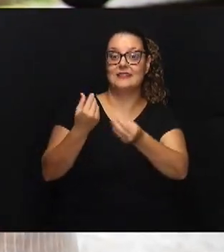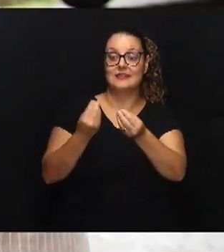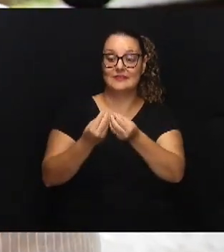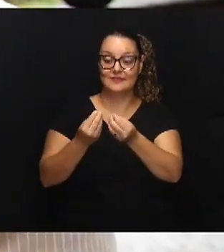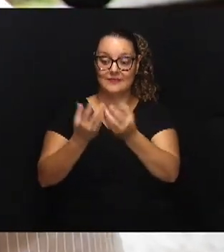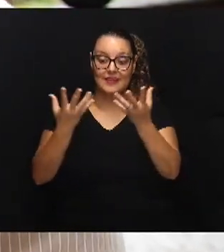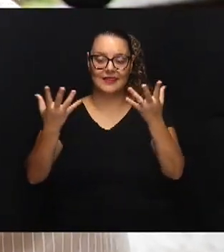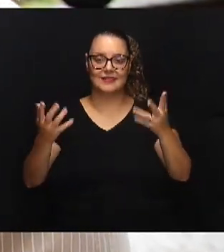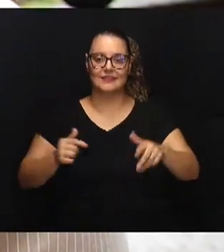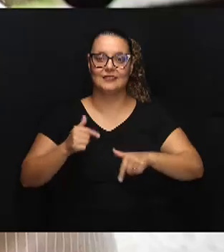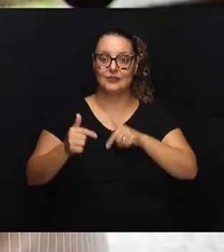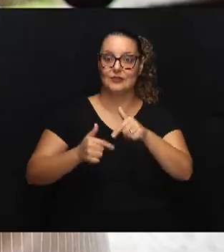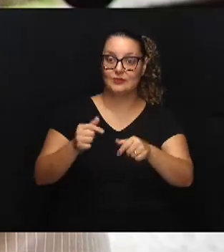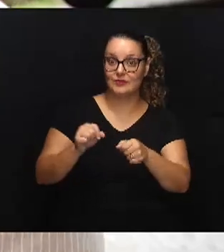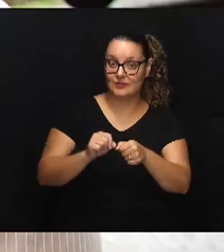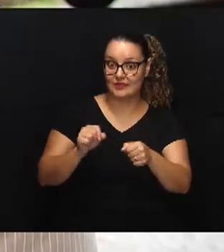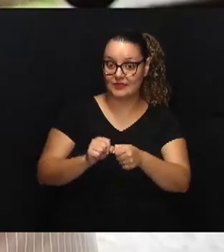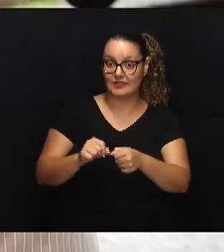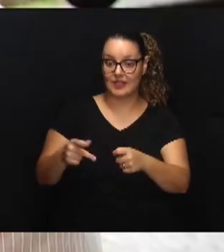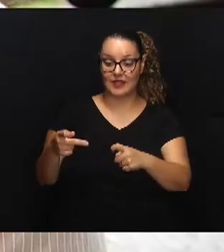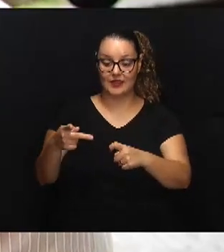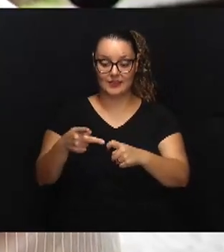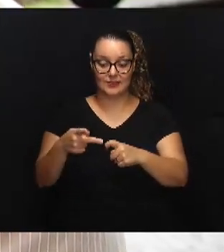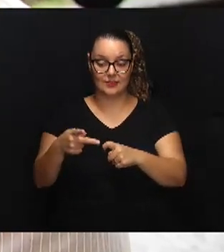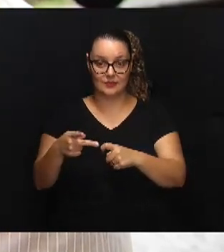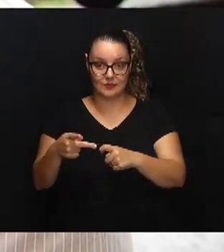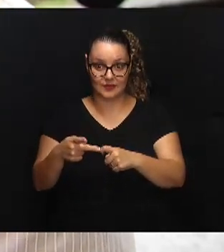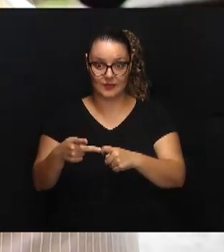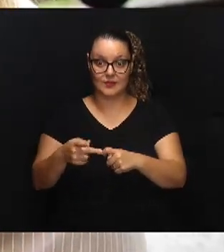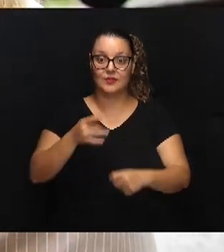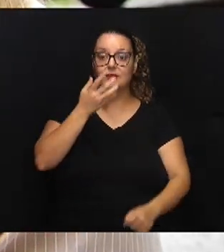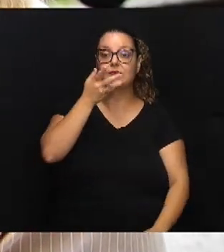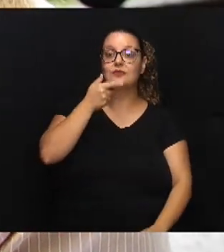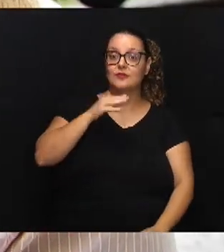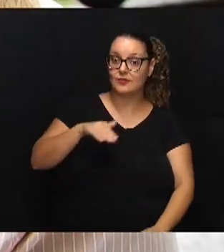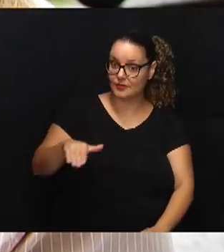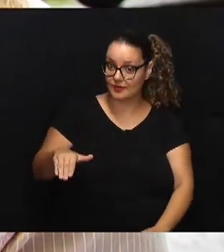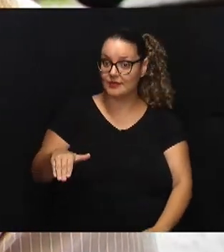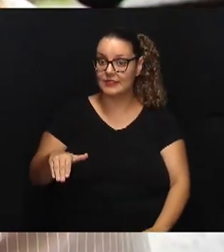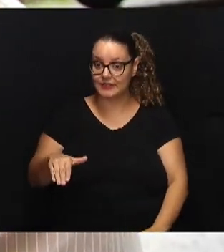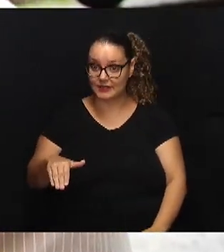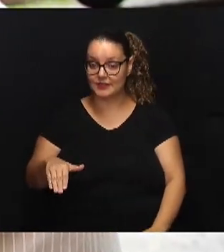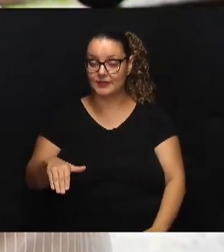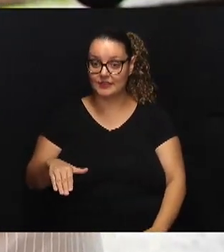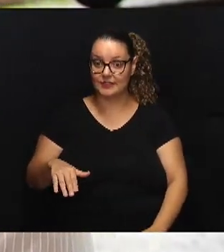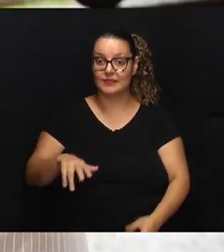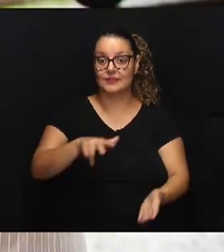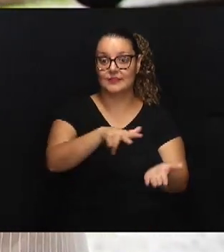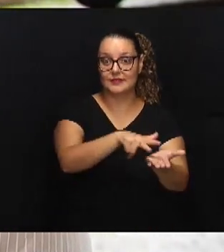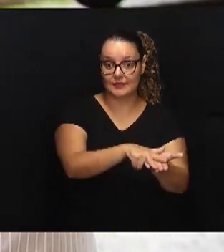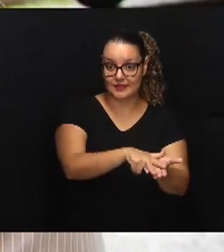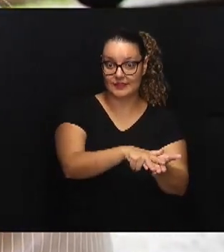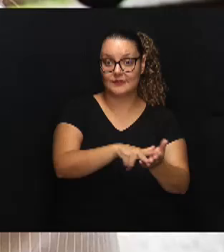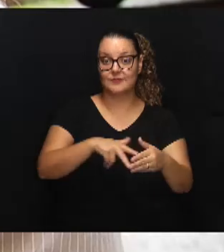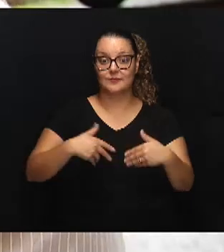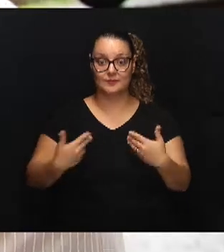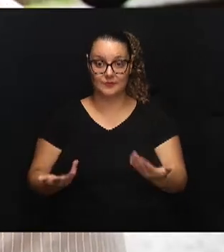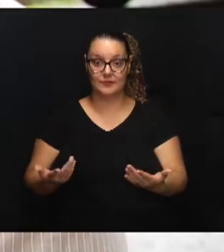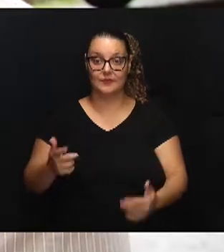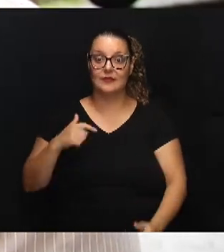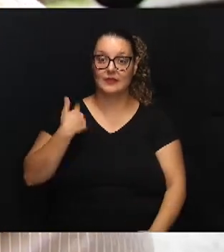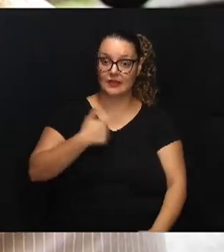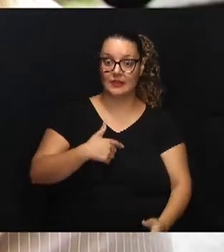um trabalho que a gente faz na pediatria, com as crianças que estão internadas. Então a